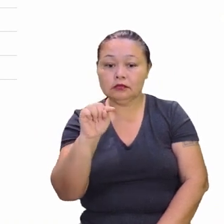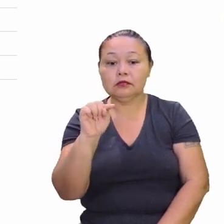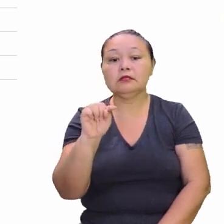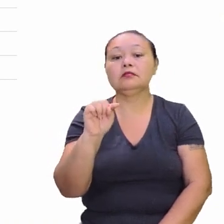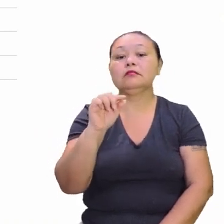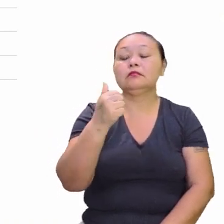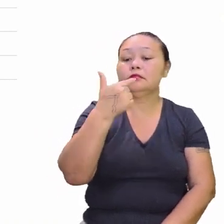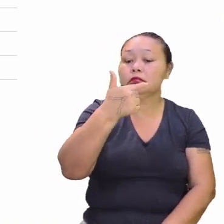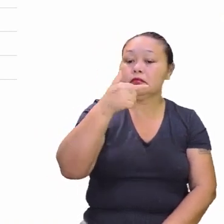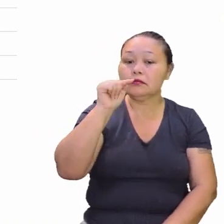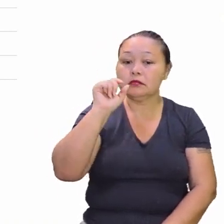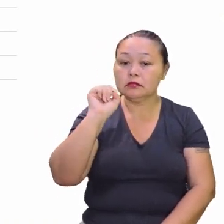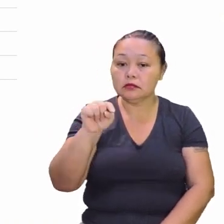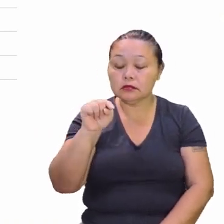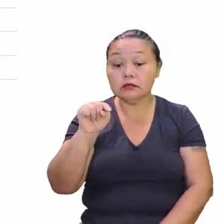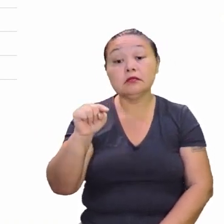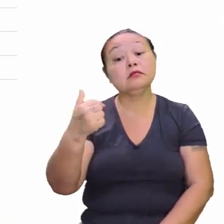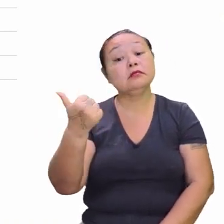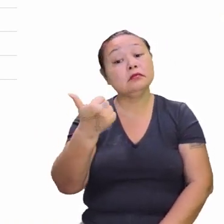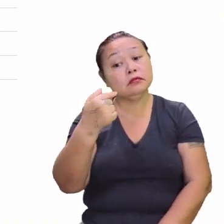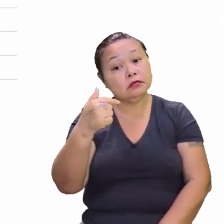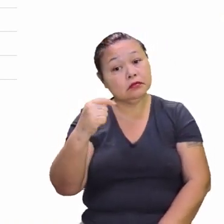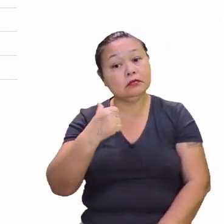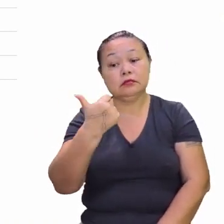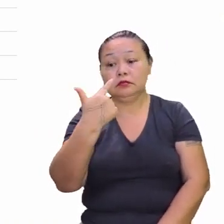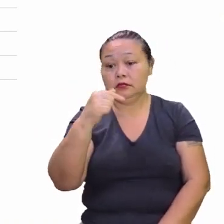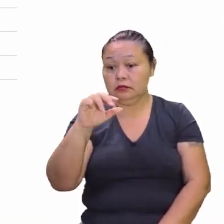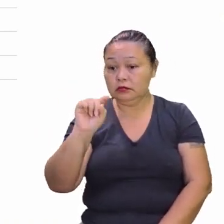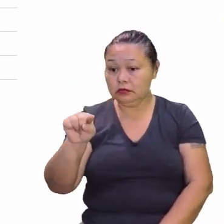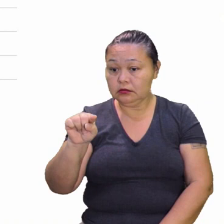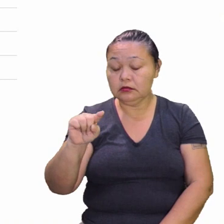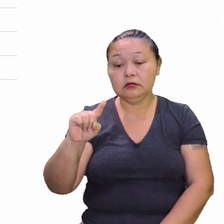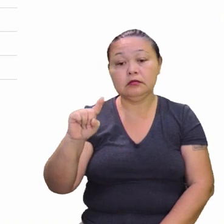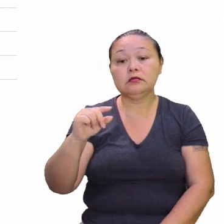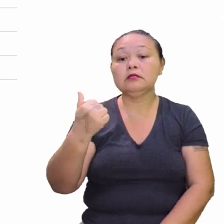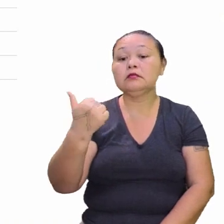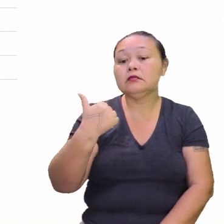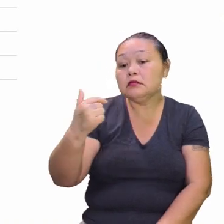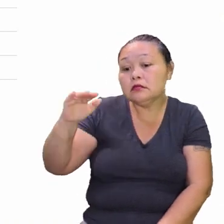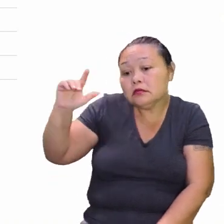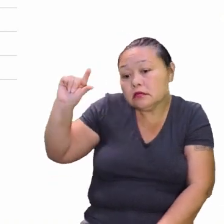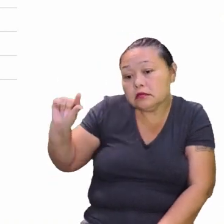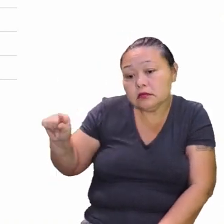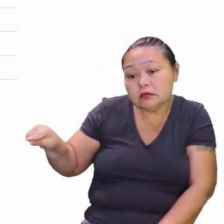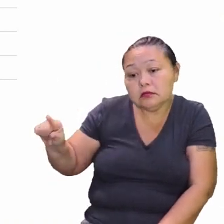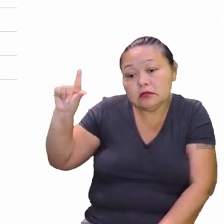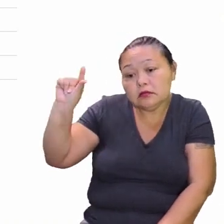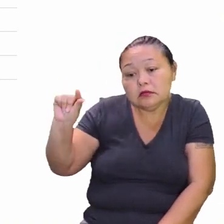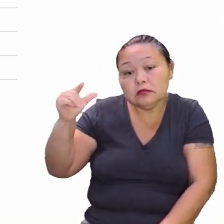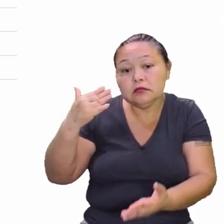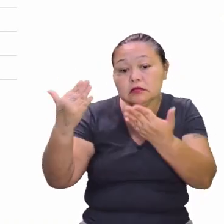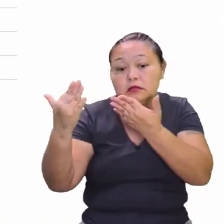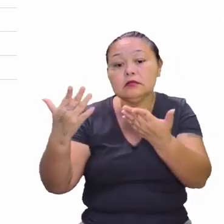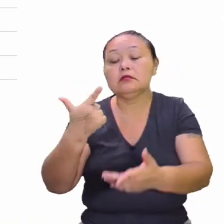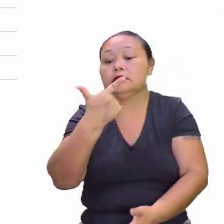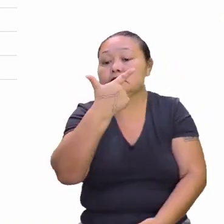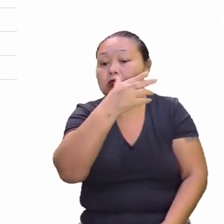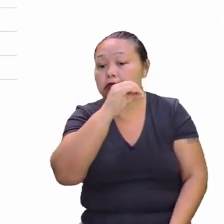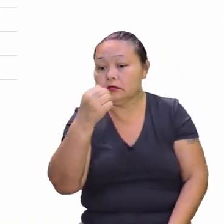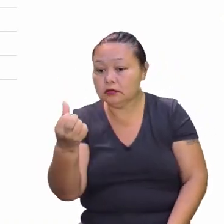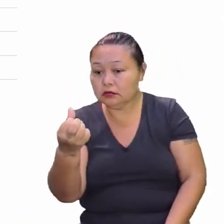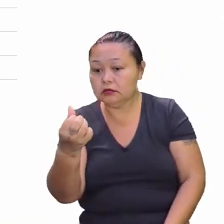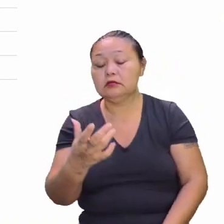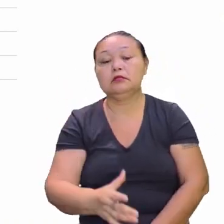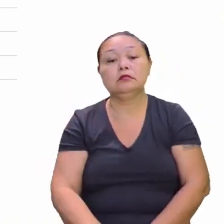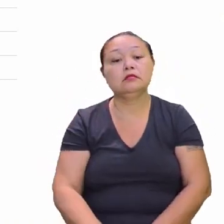2006, 277 mil e 2017, 270. Esse 2017 caiu em relação a 2006. Isso